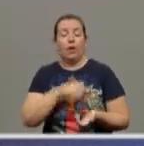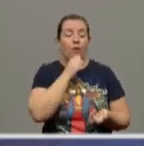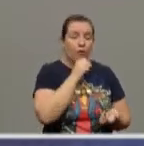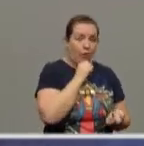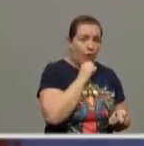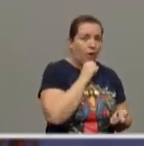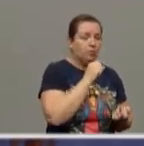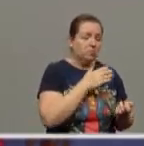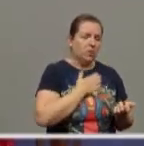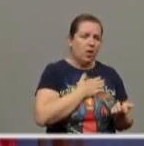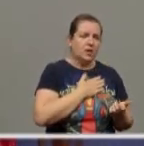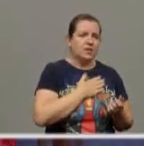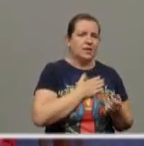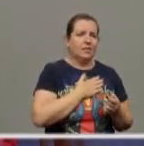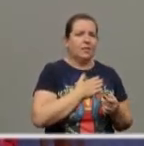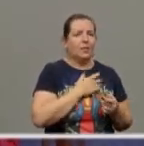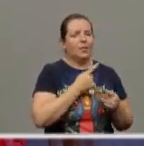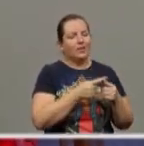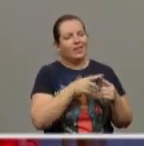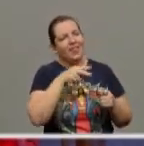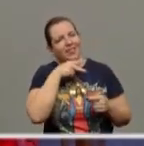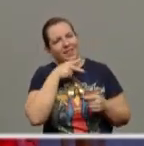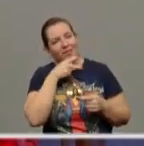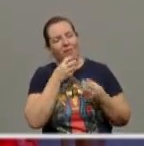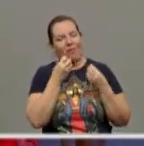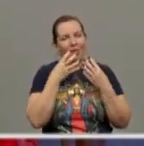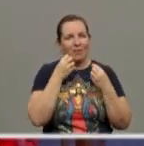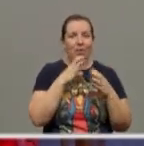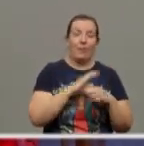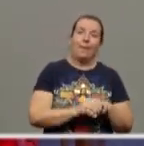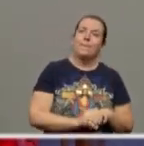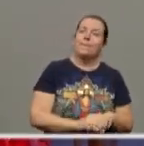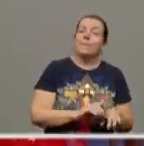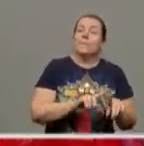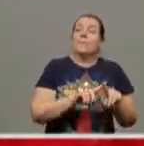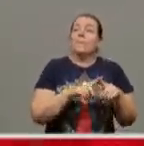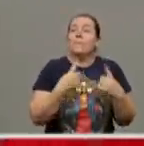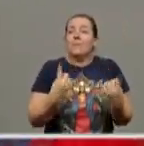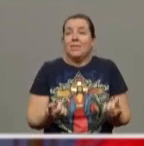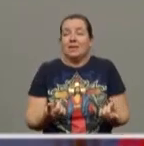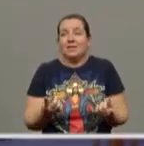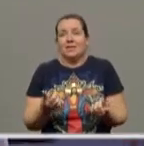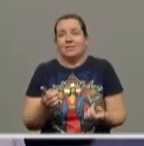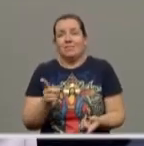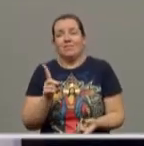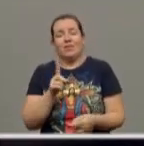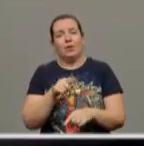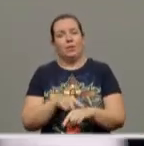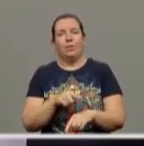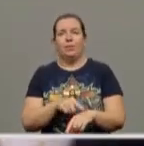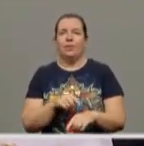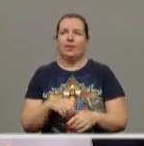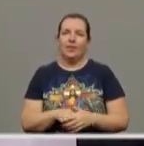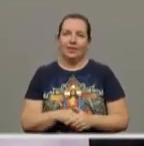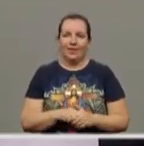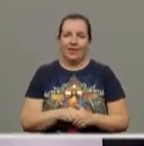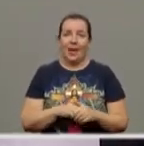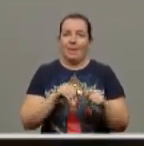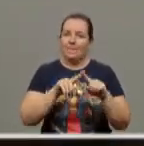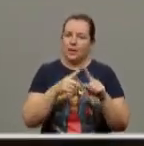Porque neto é uma benção, é ou não é? Ah, vai achar bom, nossa. Ah, meu netinho e tal. Só que o avô e a avó estragam a